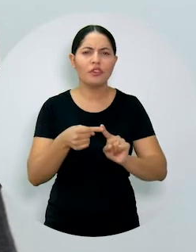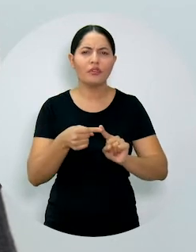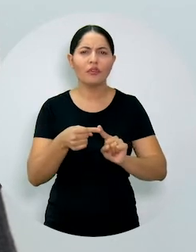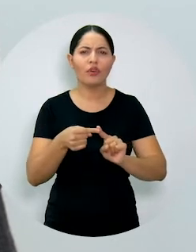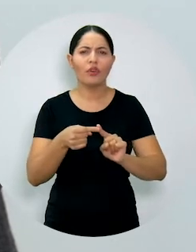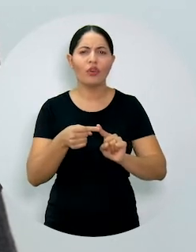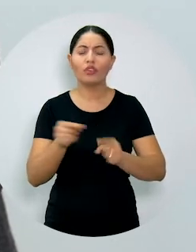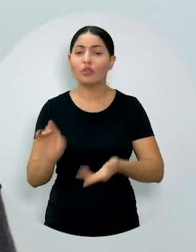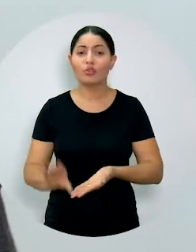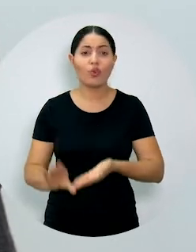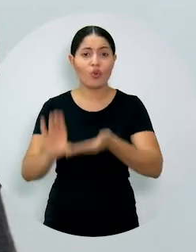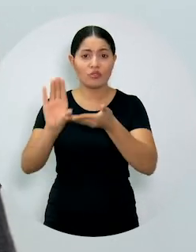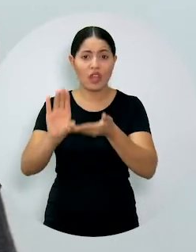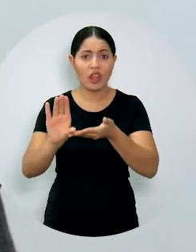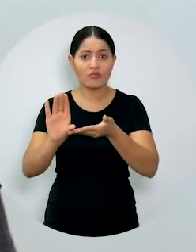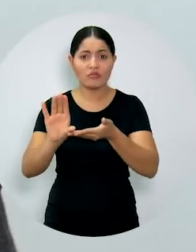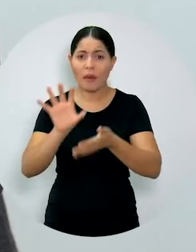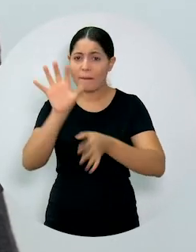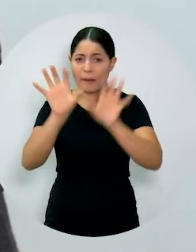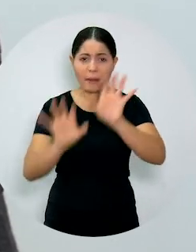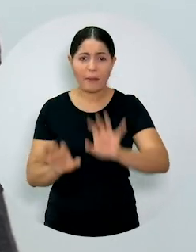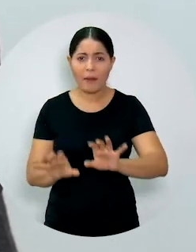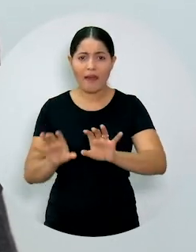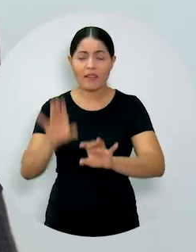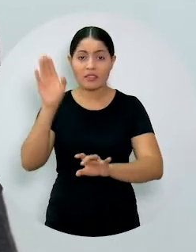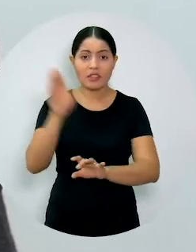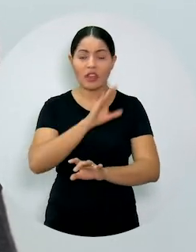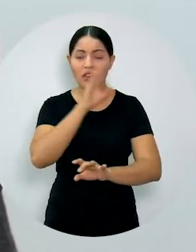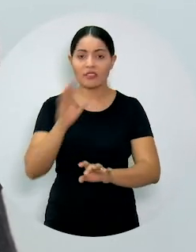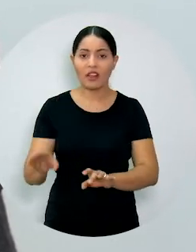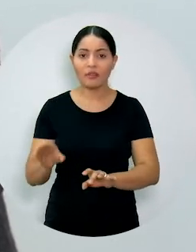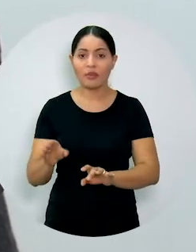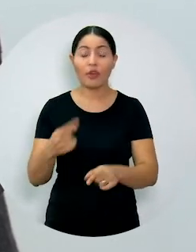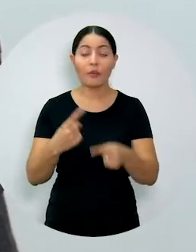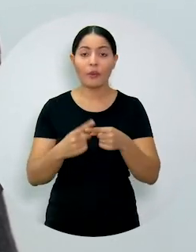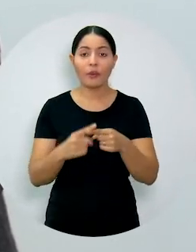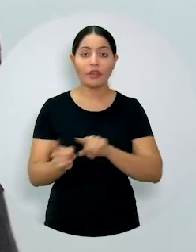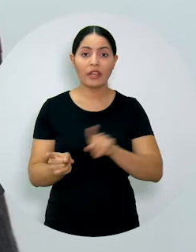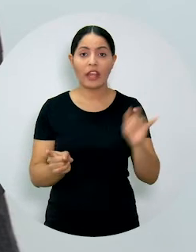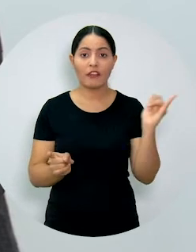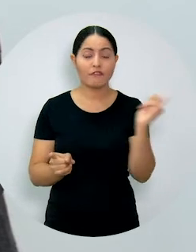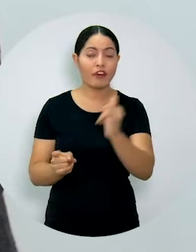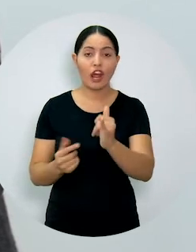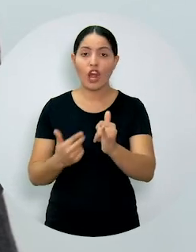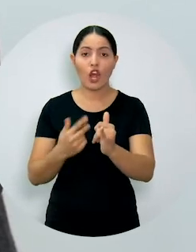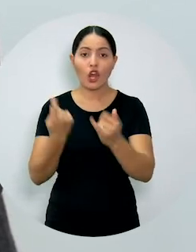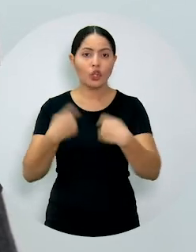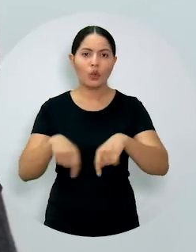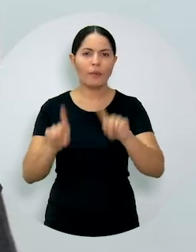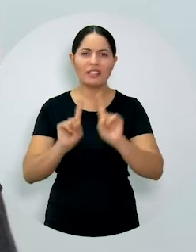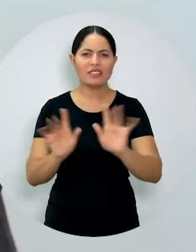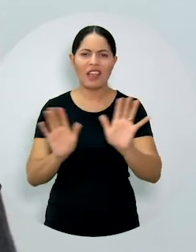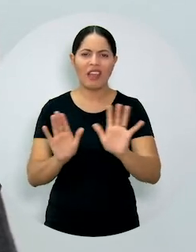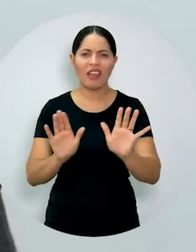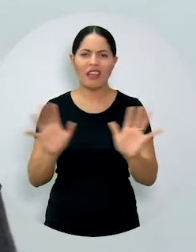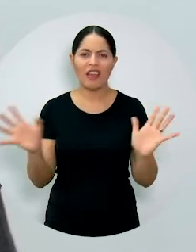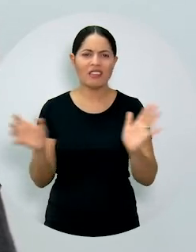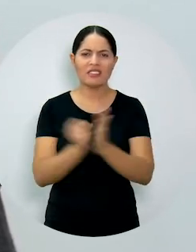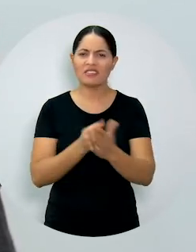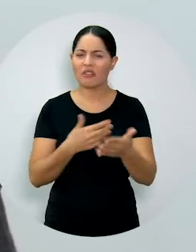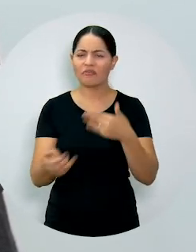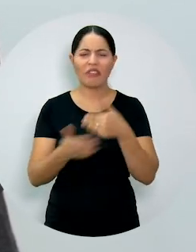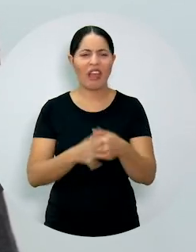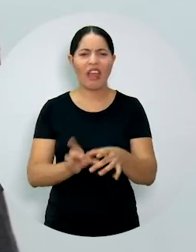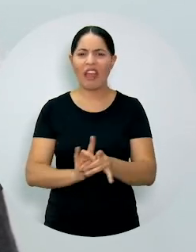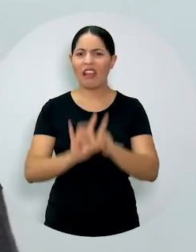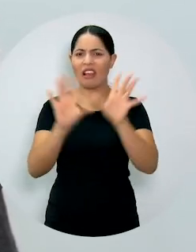que acaba com os conselhos. Diz que para o exercício de qualquer profissão, não é necessária inscrição em qualquer órgão de